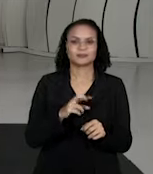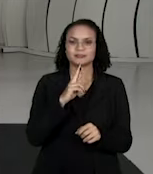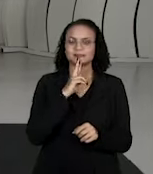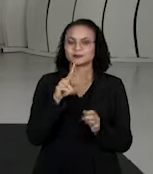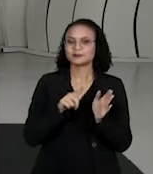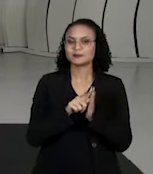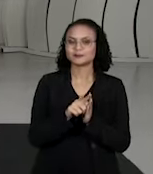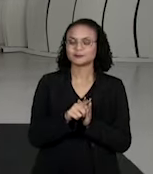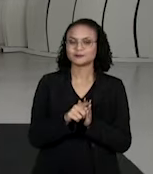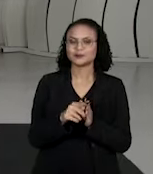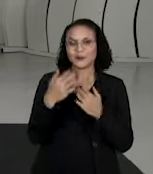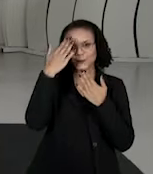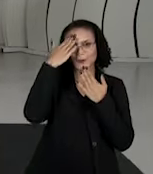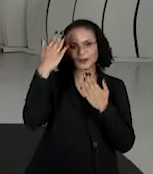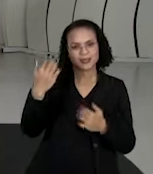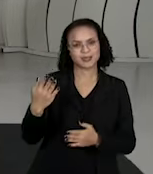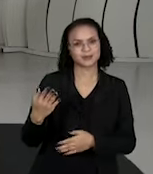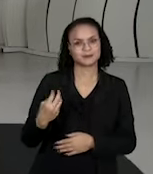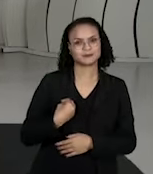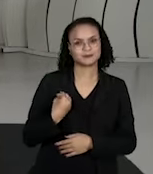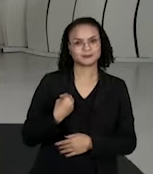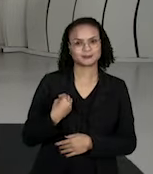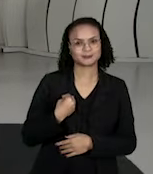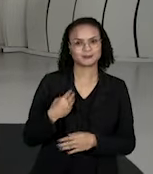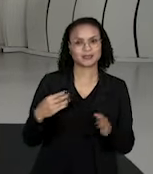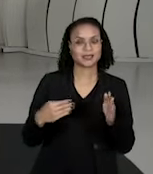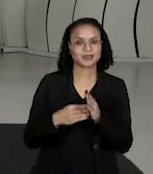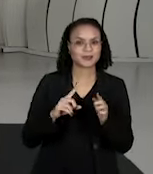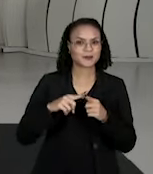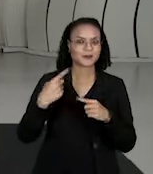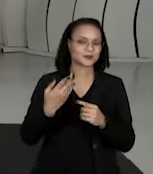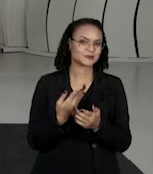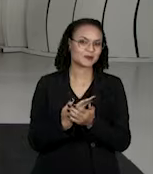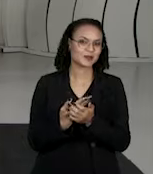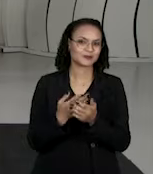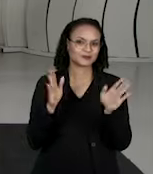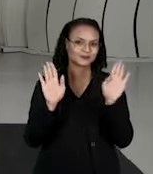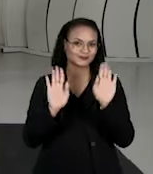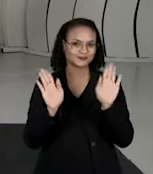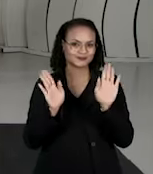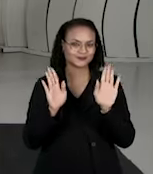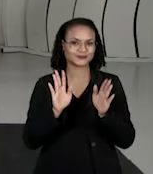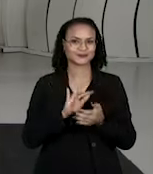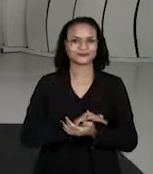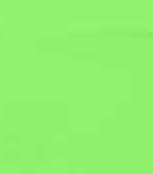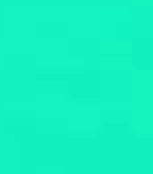pela sua companhia, eu aguardo vocês na nossa próxima aula. Até lá, tchau, tchau!